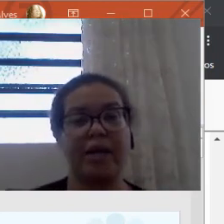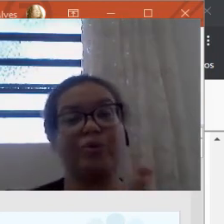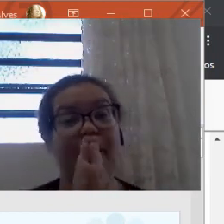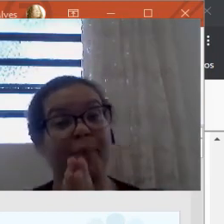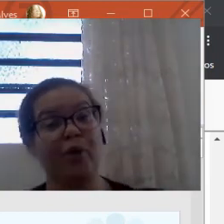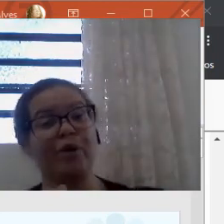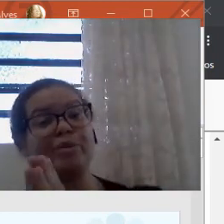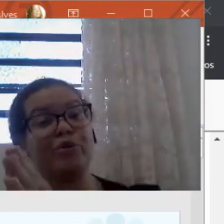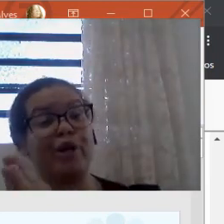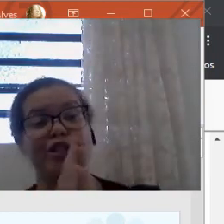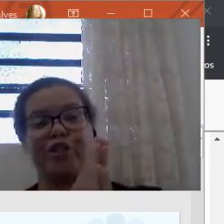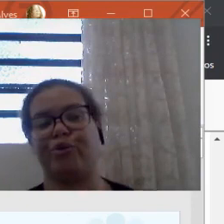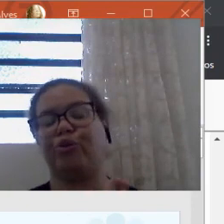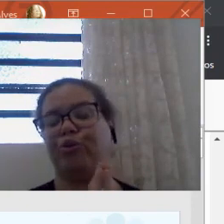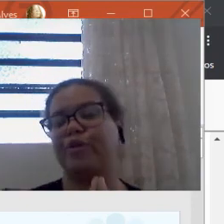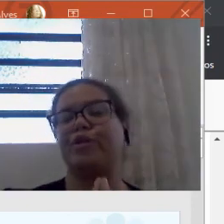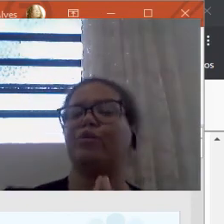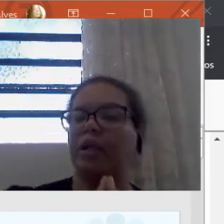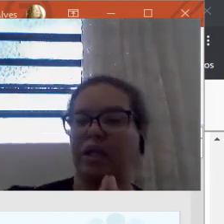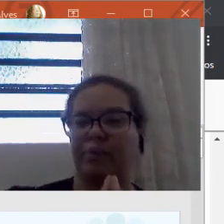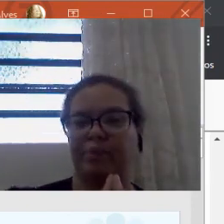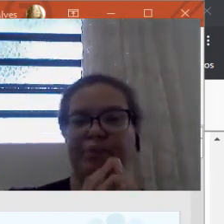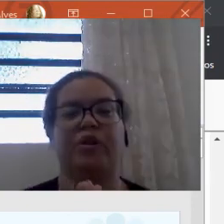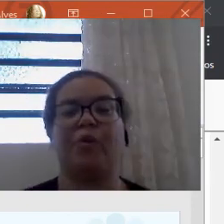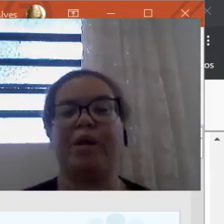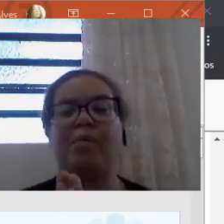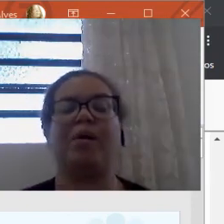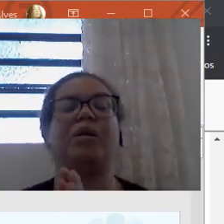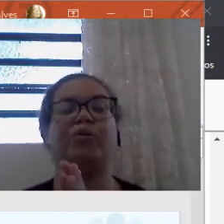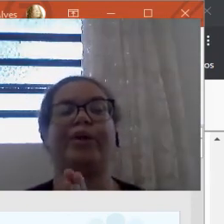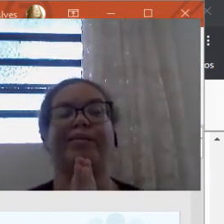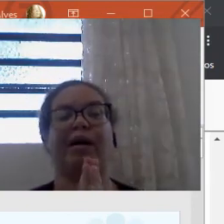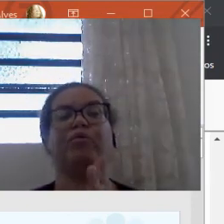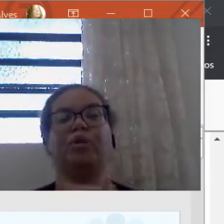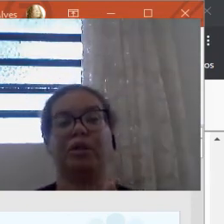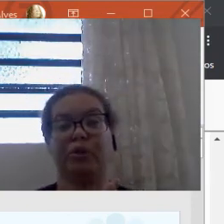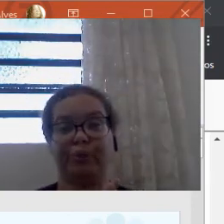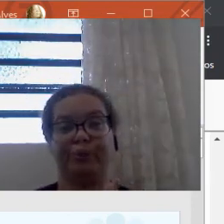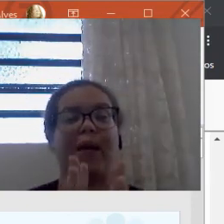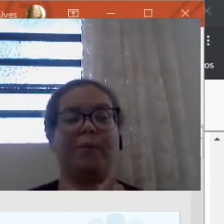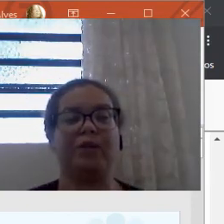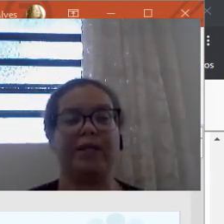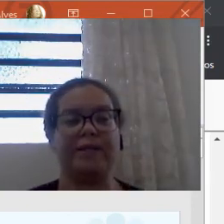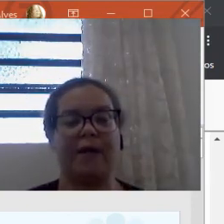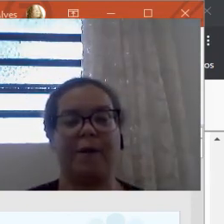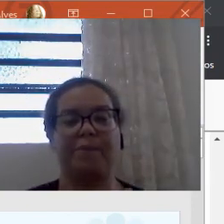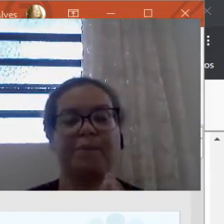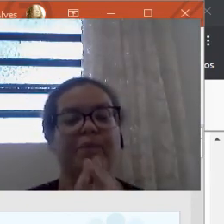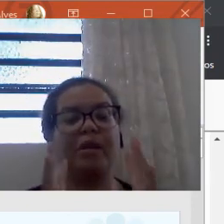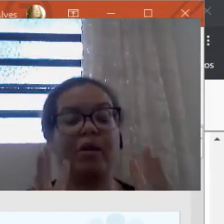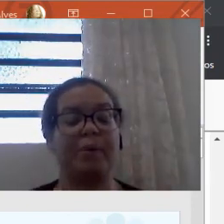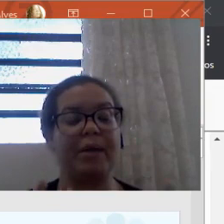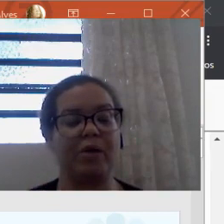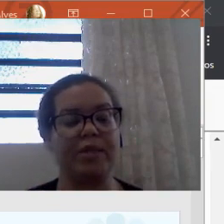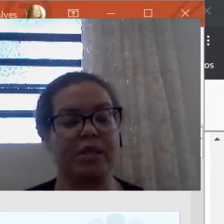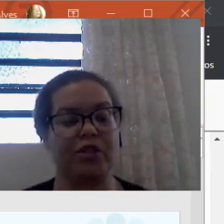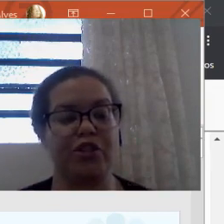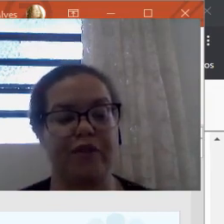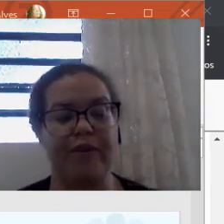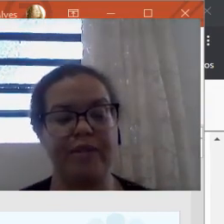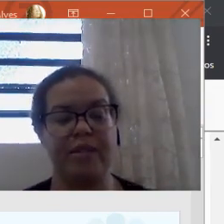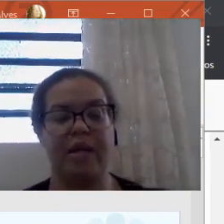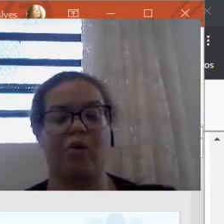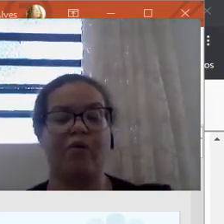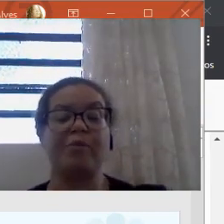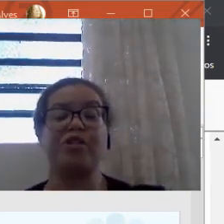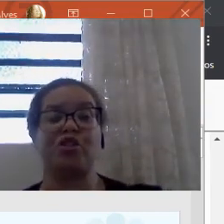vocês fizeram está próximo do registro que eu estou fazendo aqui. Eu vou pegar uma aula do 8º ano para modelizar. Então, a primeira coisa que a